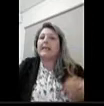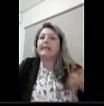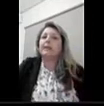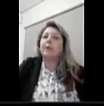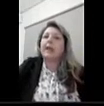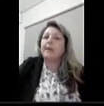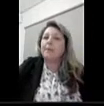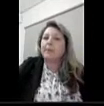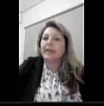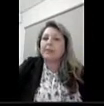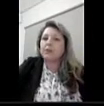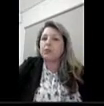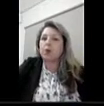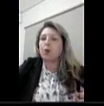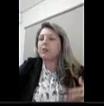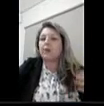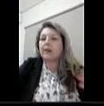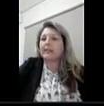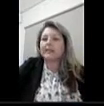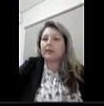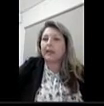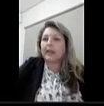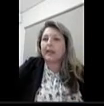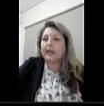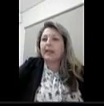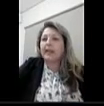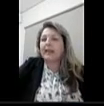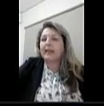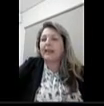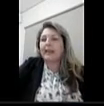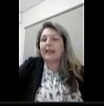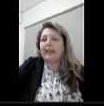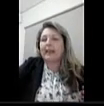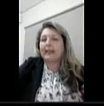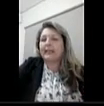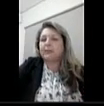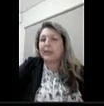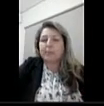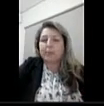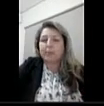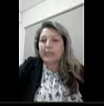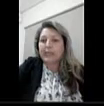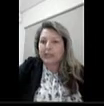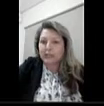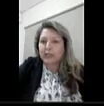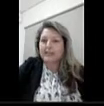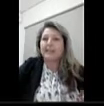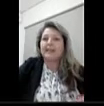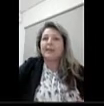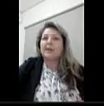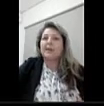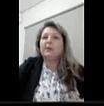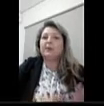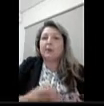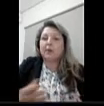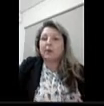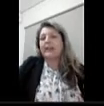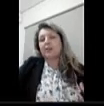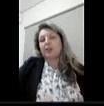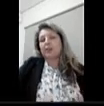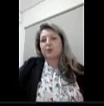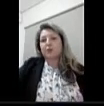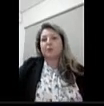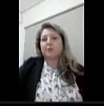e ela não é preguiçosa ou ela não é... Ela não tem pouca inteligência. Muito pelo